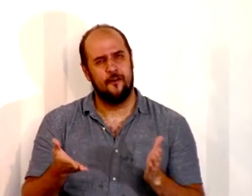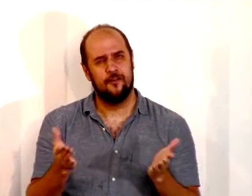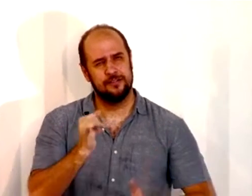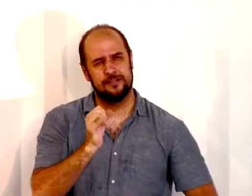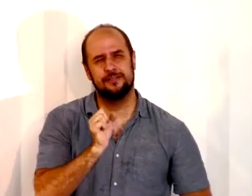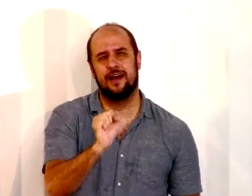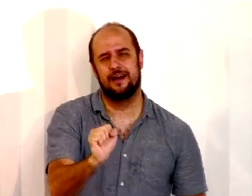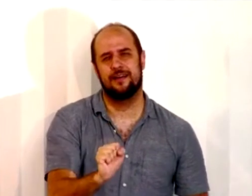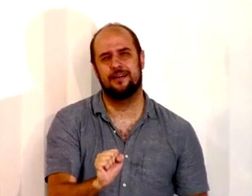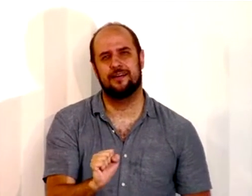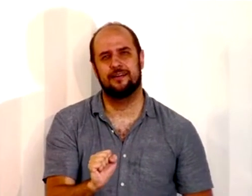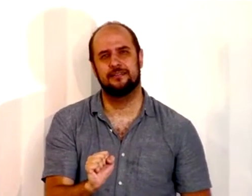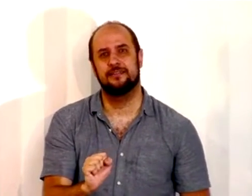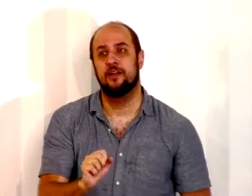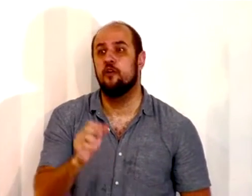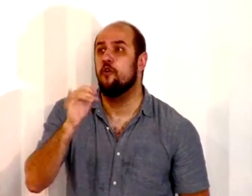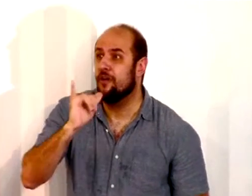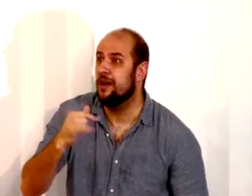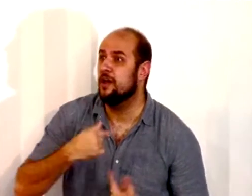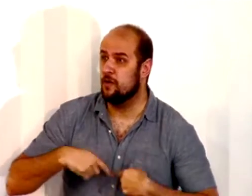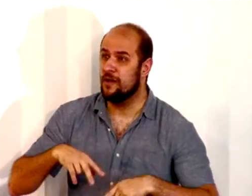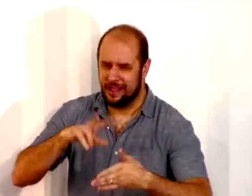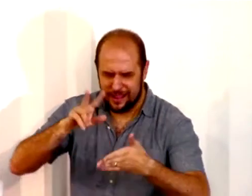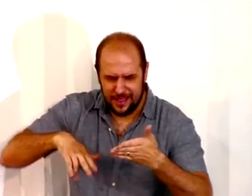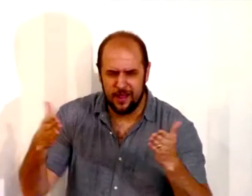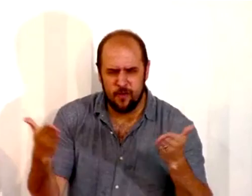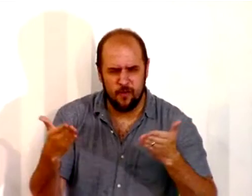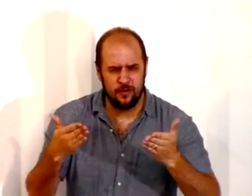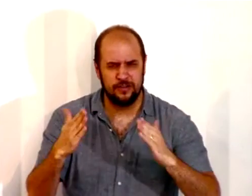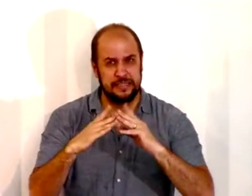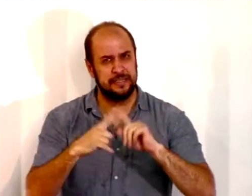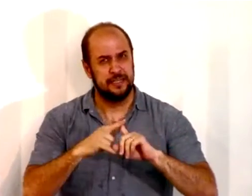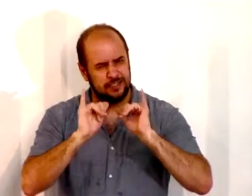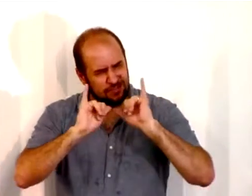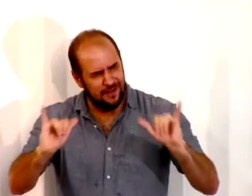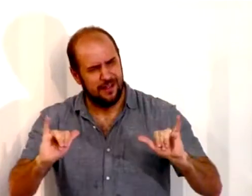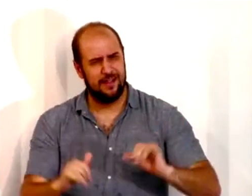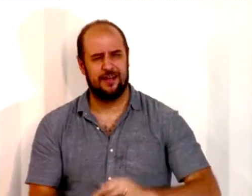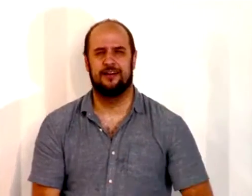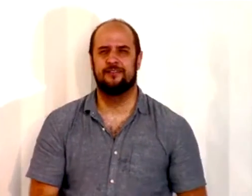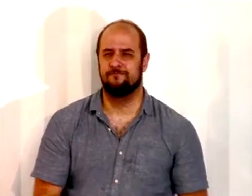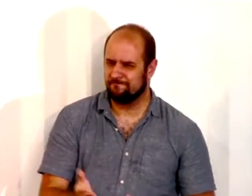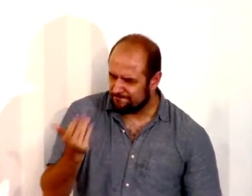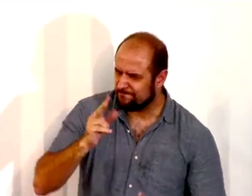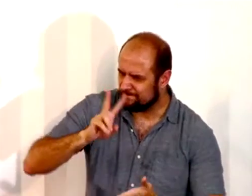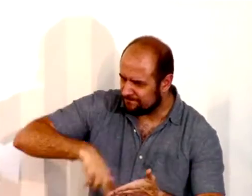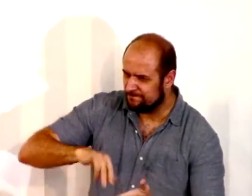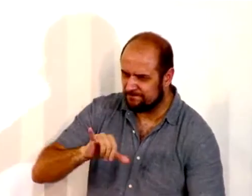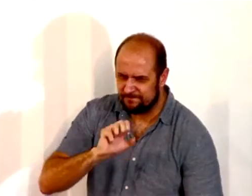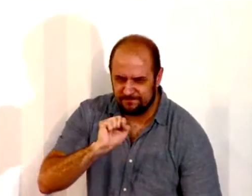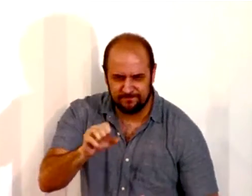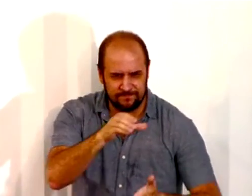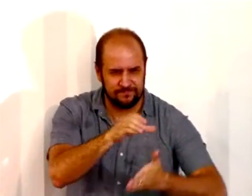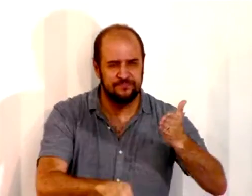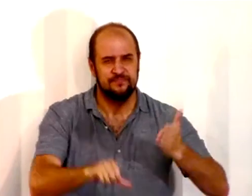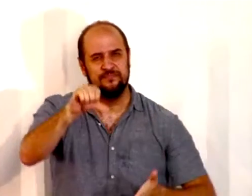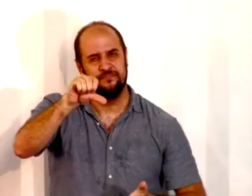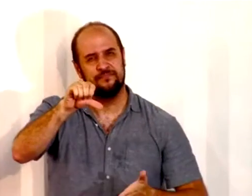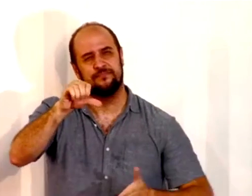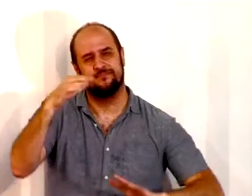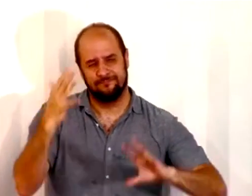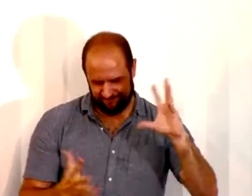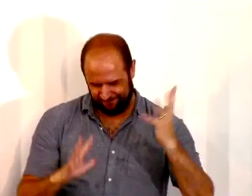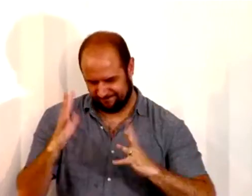edificado nessa noite e diga: eu vou ler a mensagem que eu ouvi na minha igreja hoje. Vamos abrir Isaías capítulo 9 e